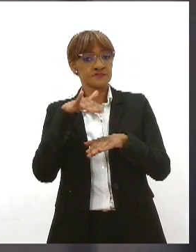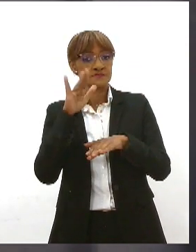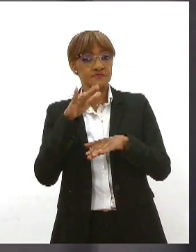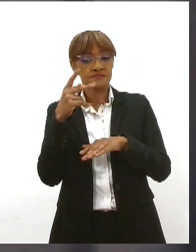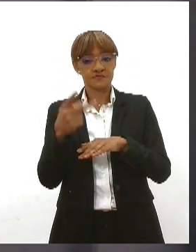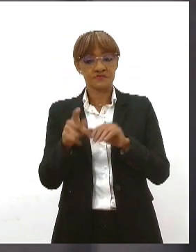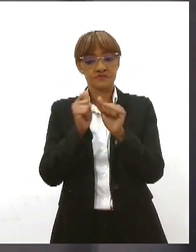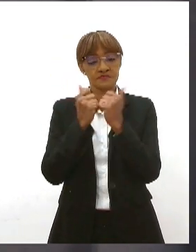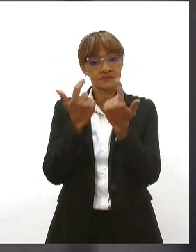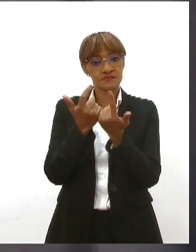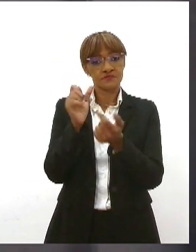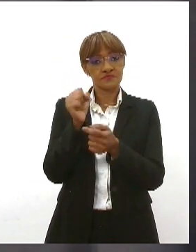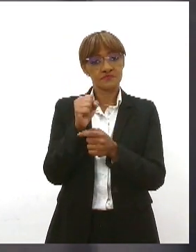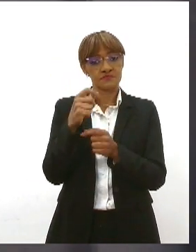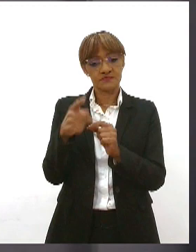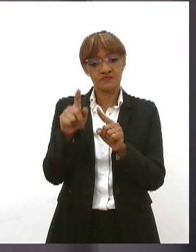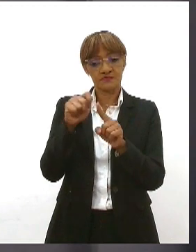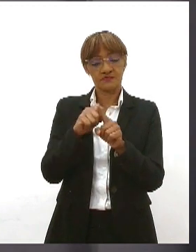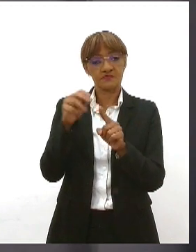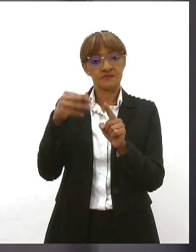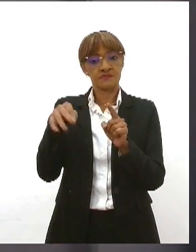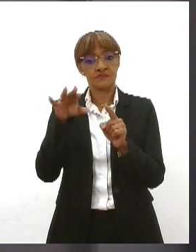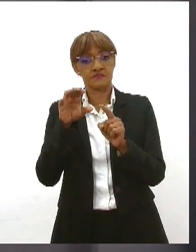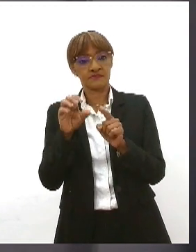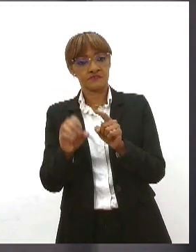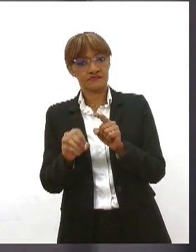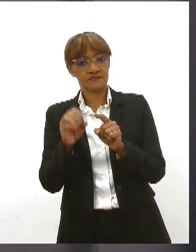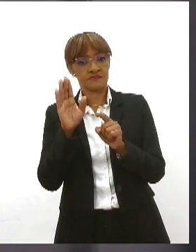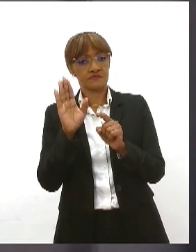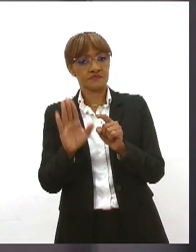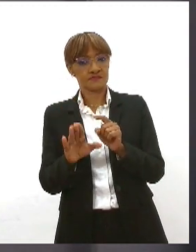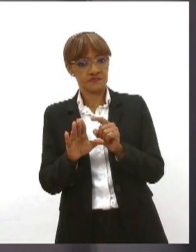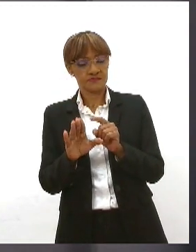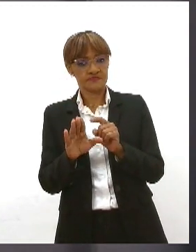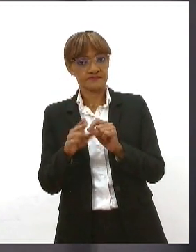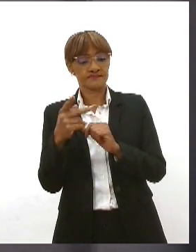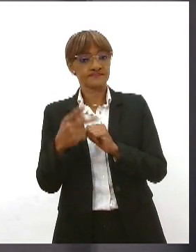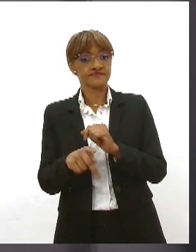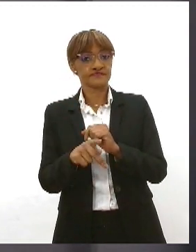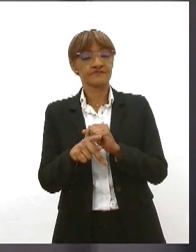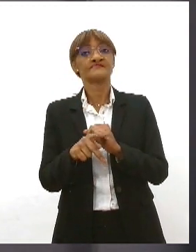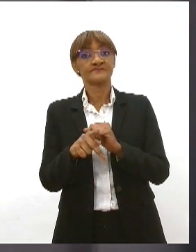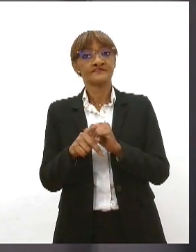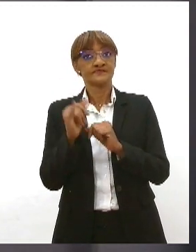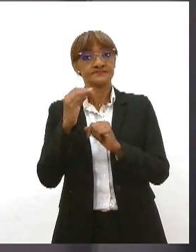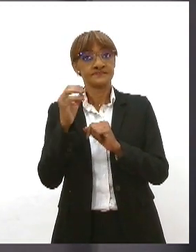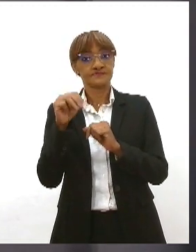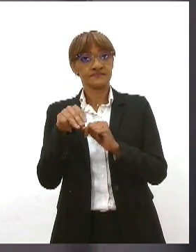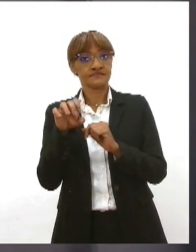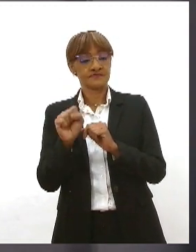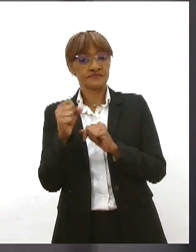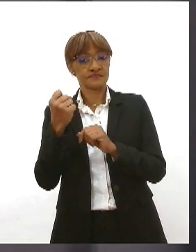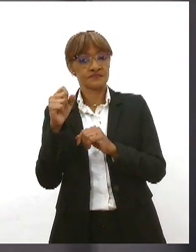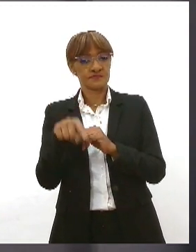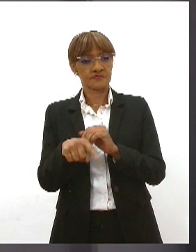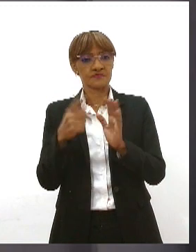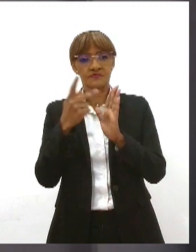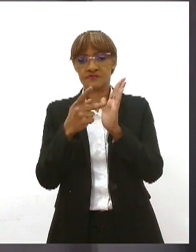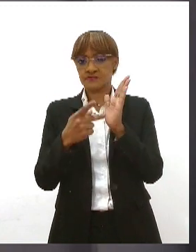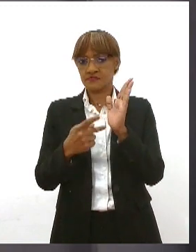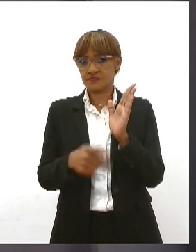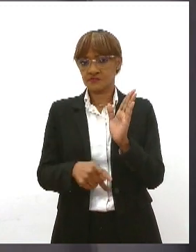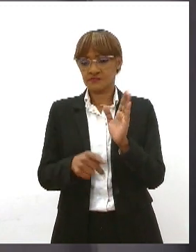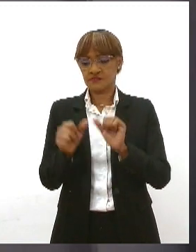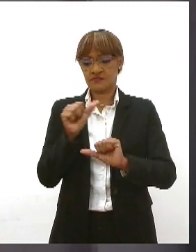neste mês de março foi a alíquota do ICMS em Sergipe. A expectativa é que o projeto de lei que a revisa seja votado em breve